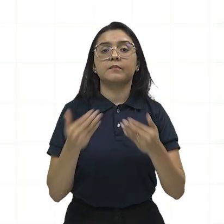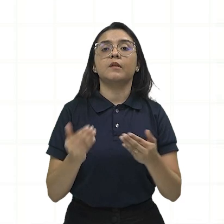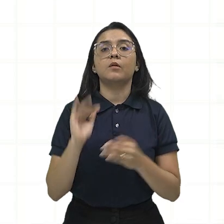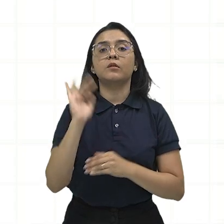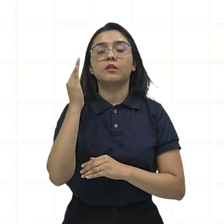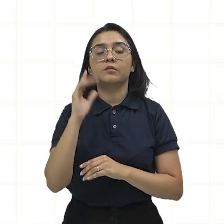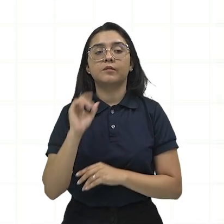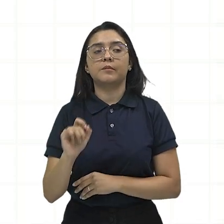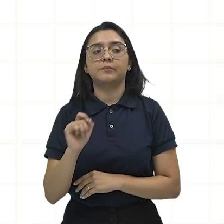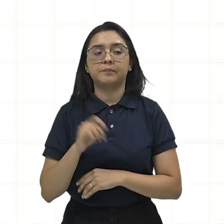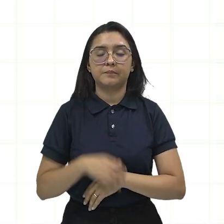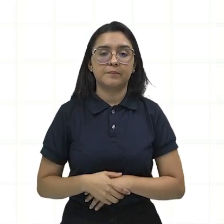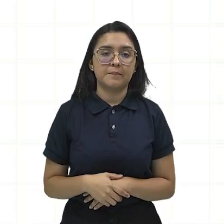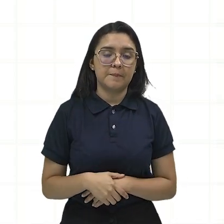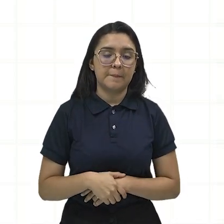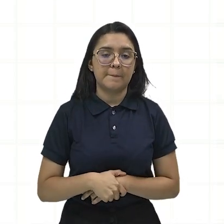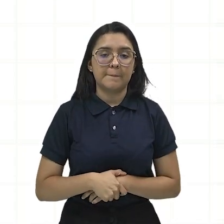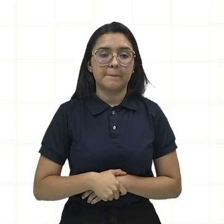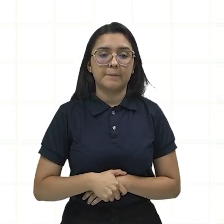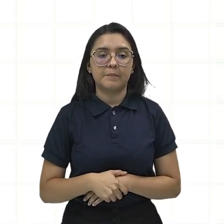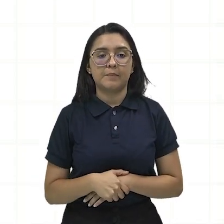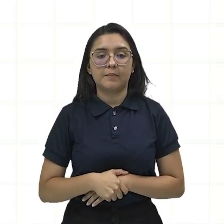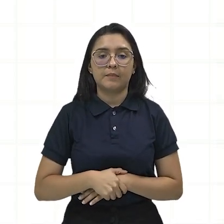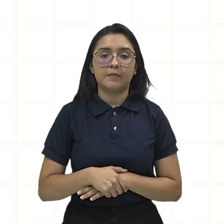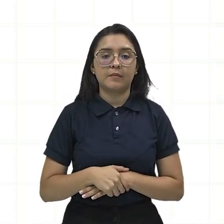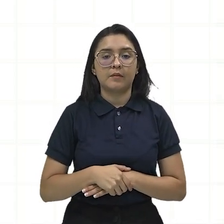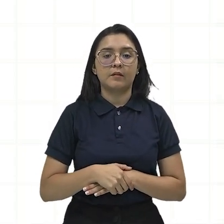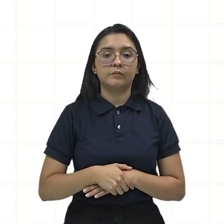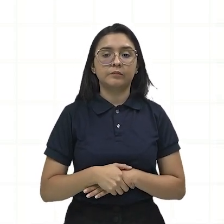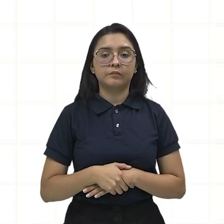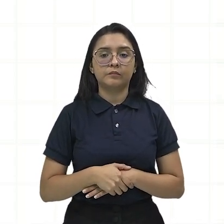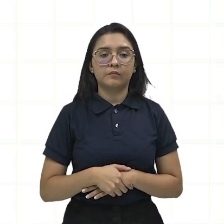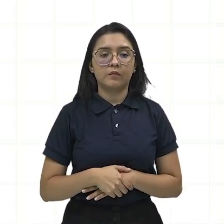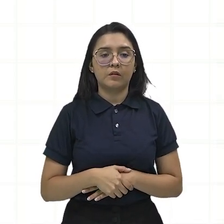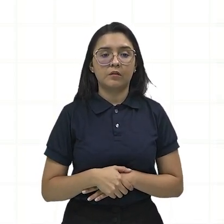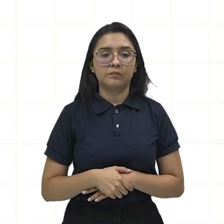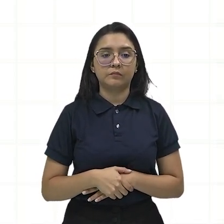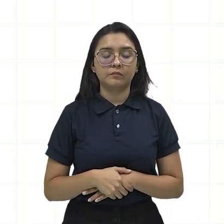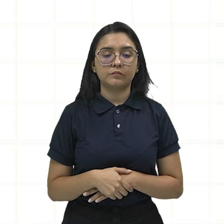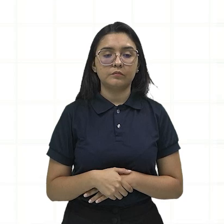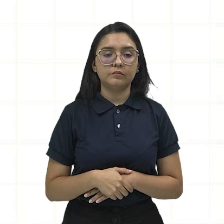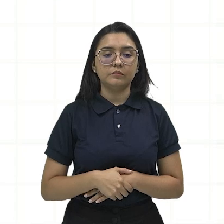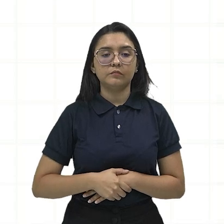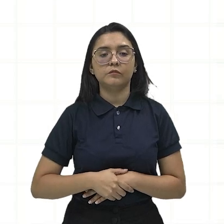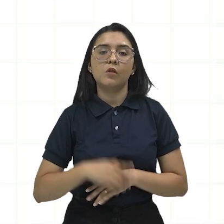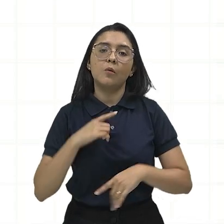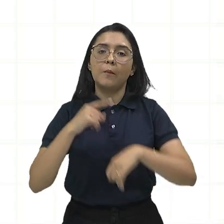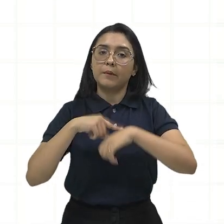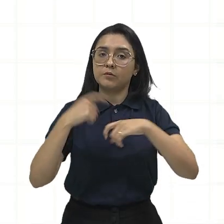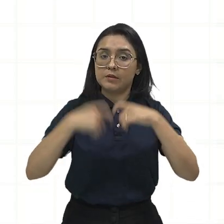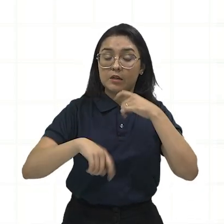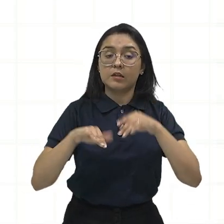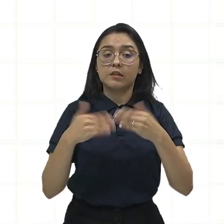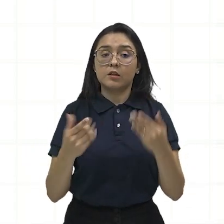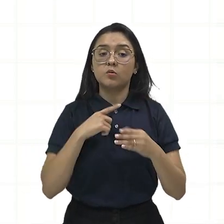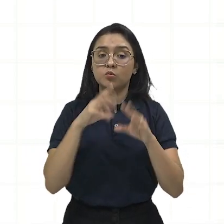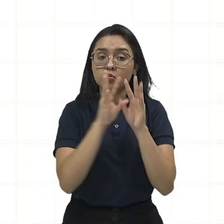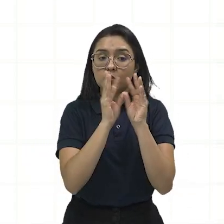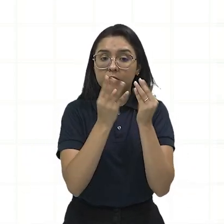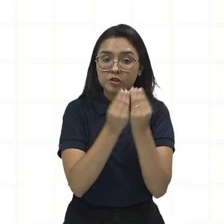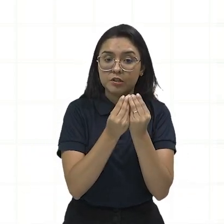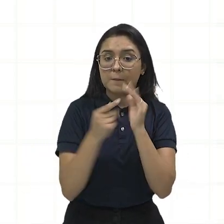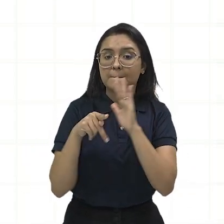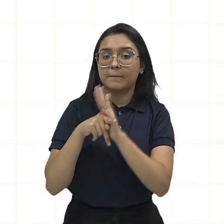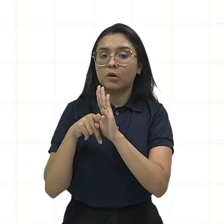ocorre dentro da fase da copulação. E, nesse momento, substâncias do